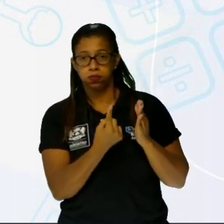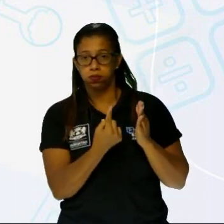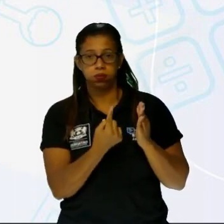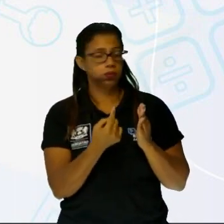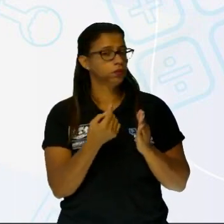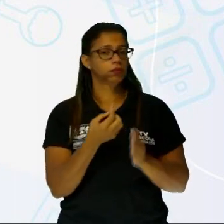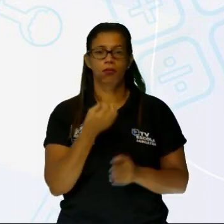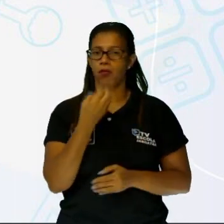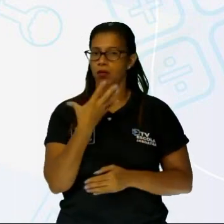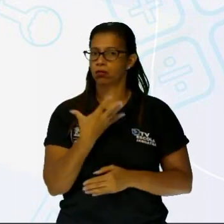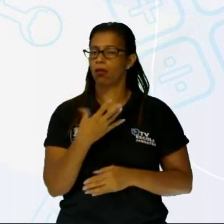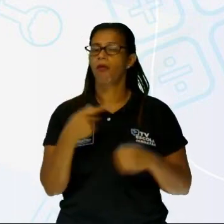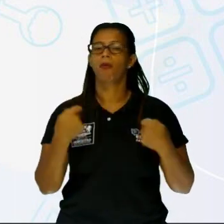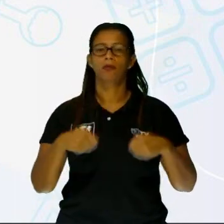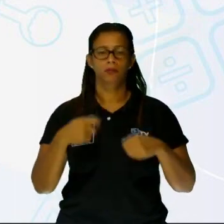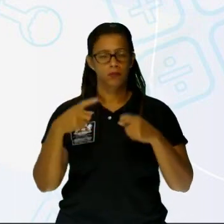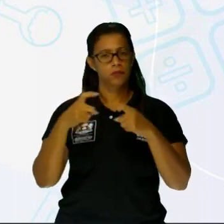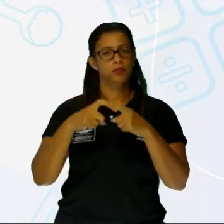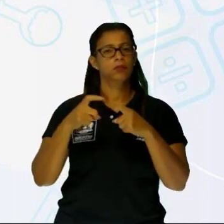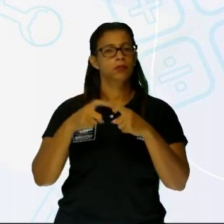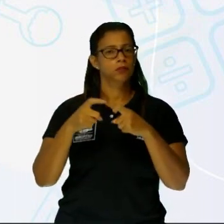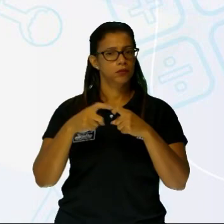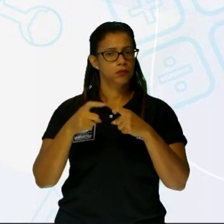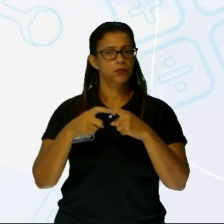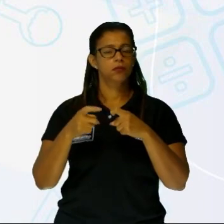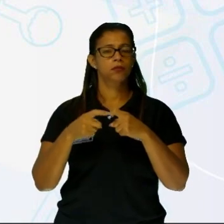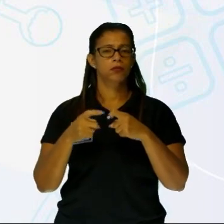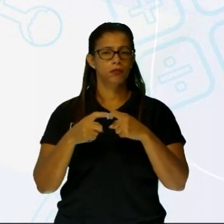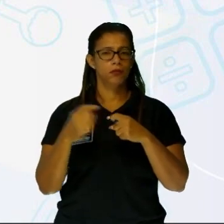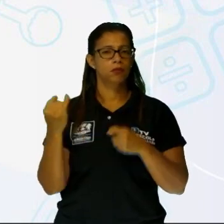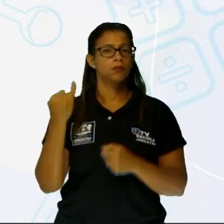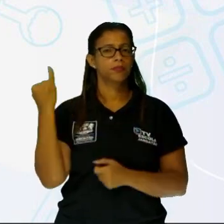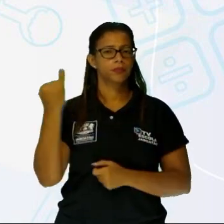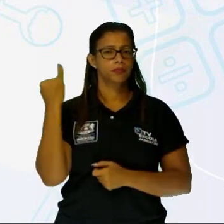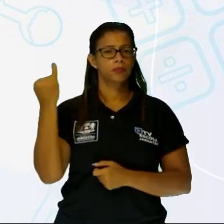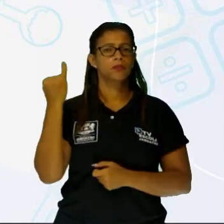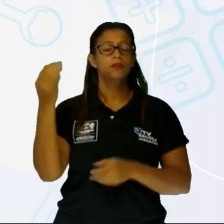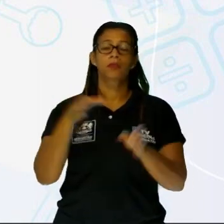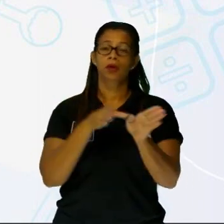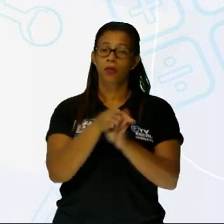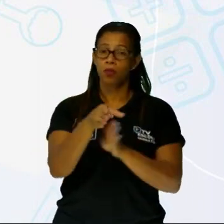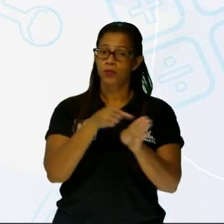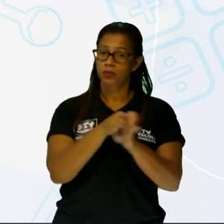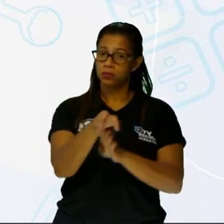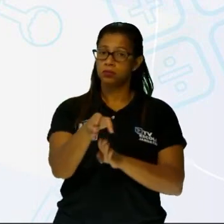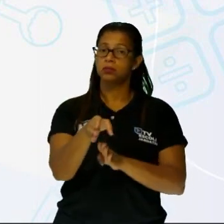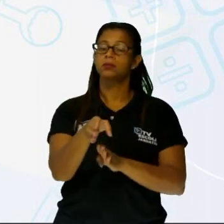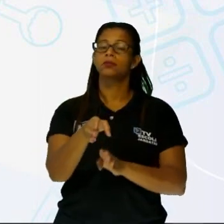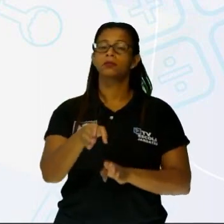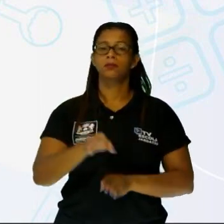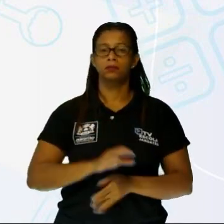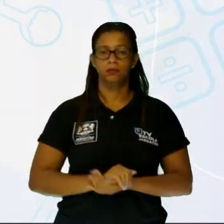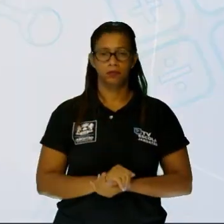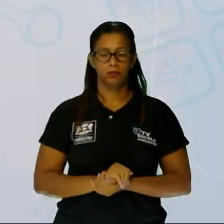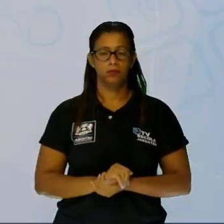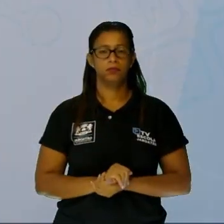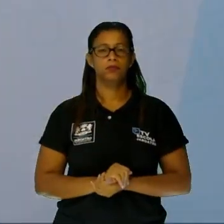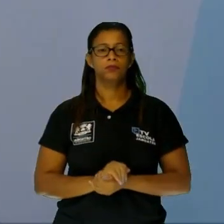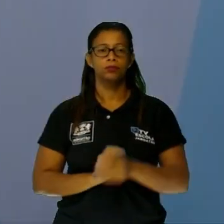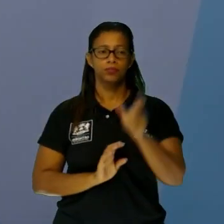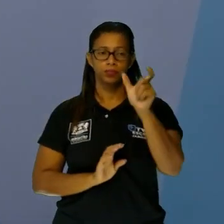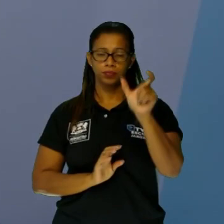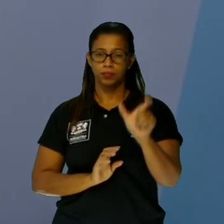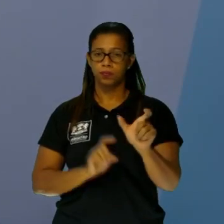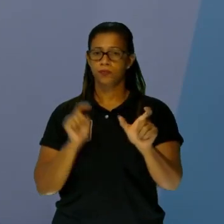se você quer se medicar, vai a um médico. Então, aí é um conselho que eu estou dando a eles. They should see